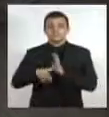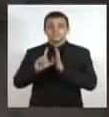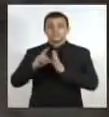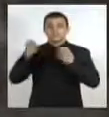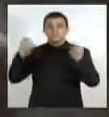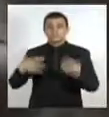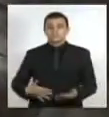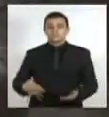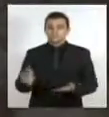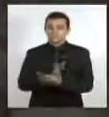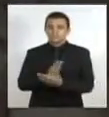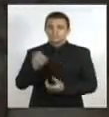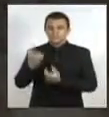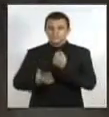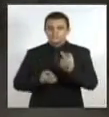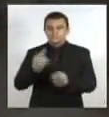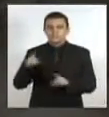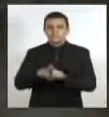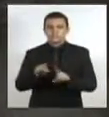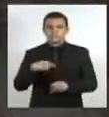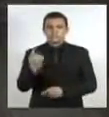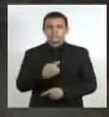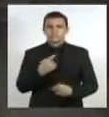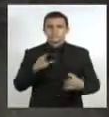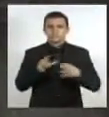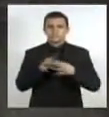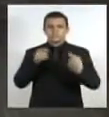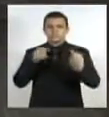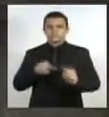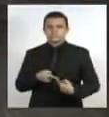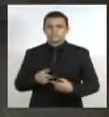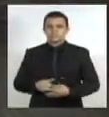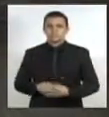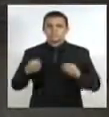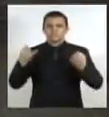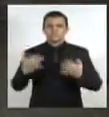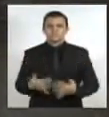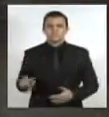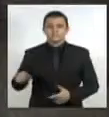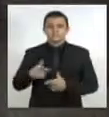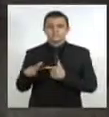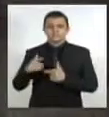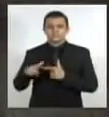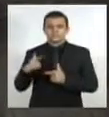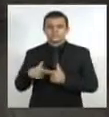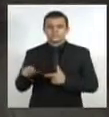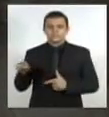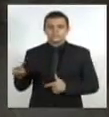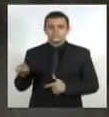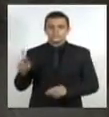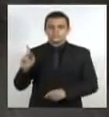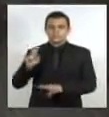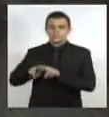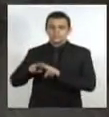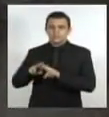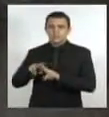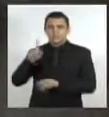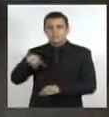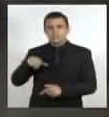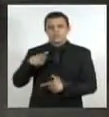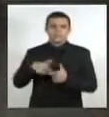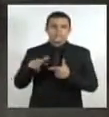vezes, inclusive quando nós éramos de oposição, que o problema do sistema penitenciário não era um